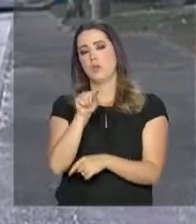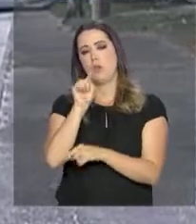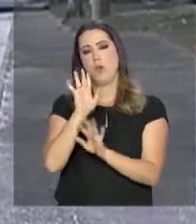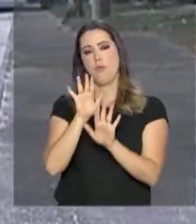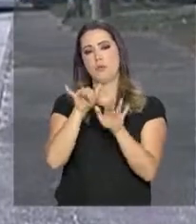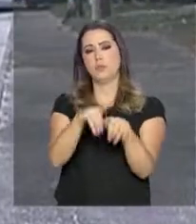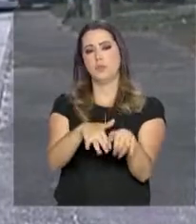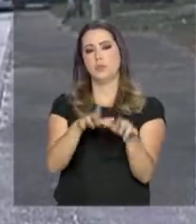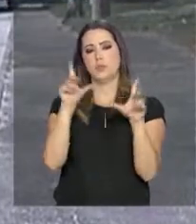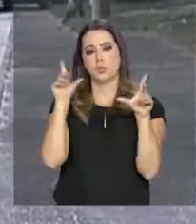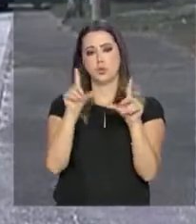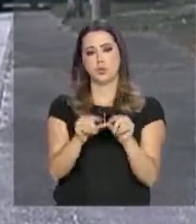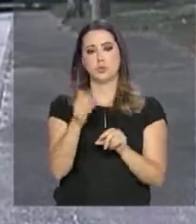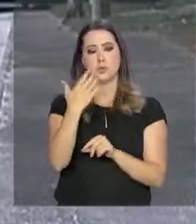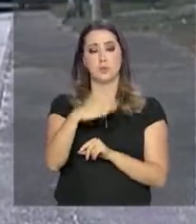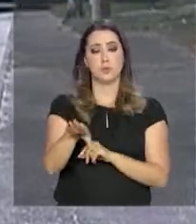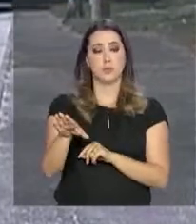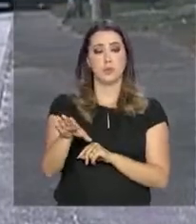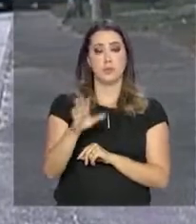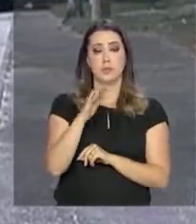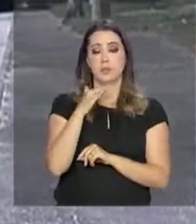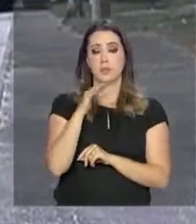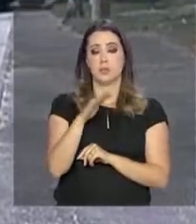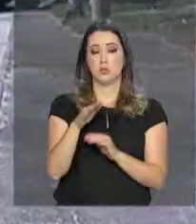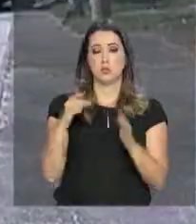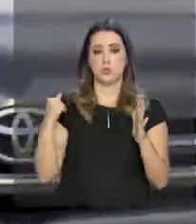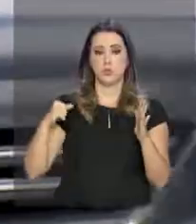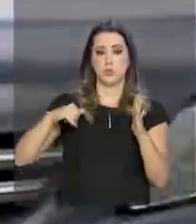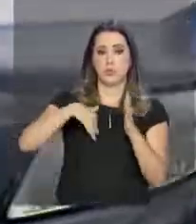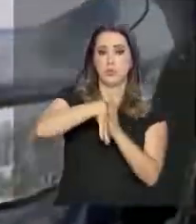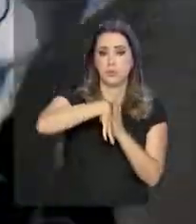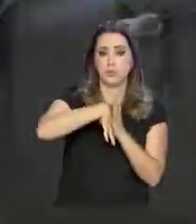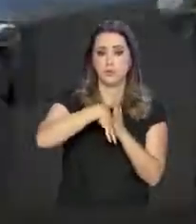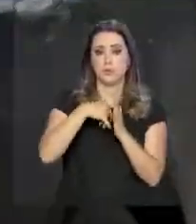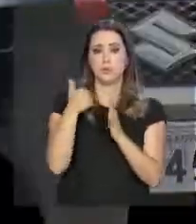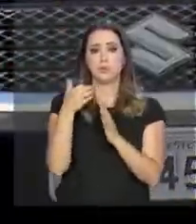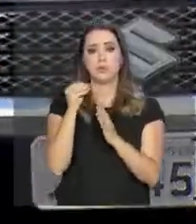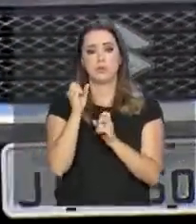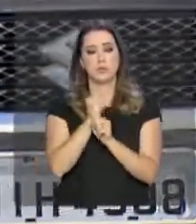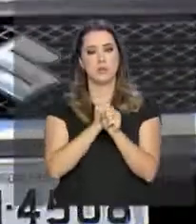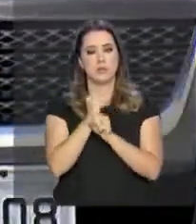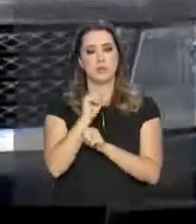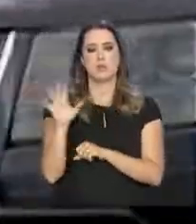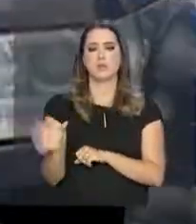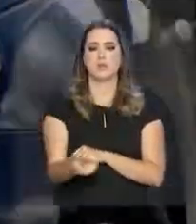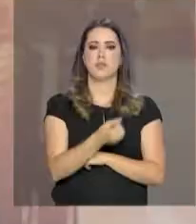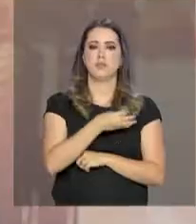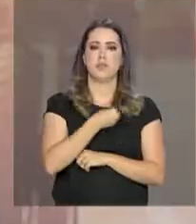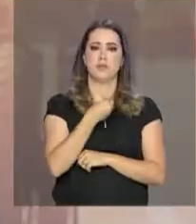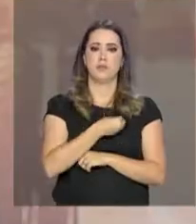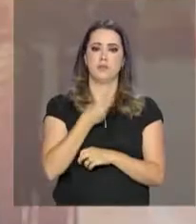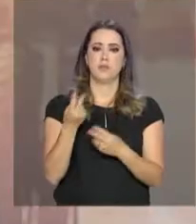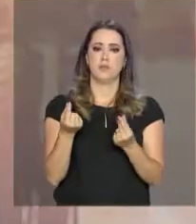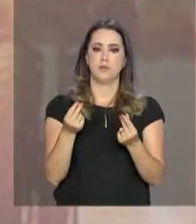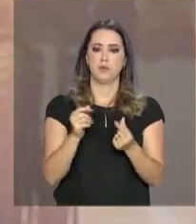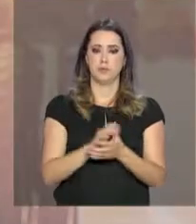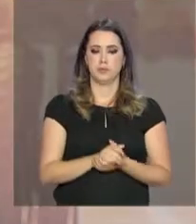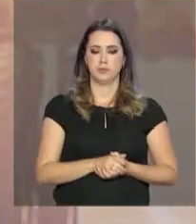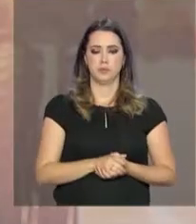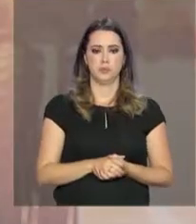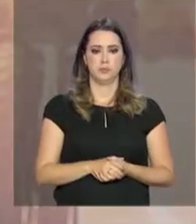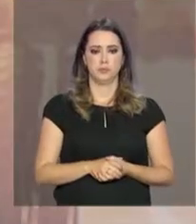reduzir pela metade o número de acidentes em dez anos e com isso poupar vidas e custos visando juntar